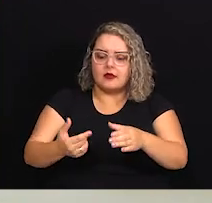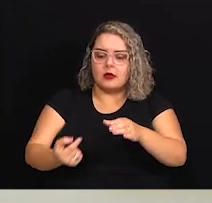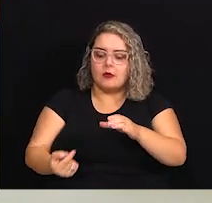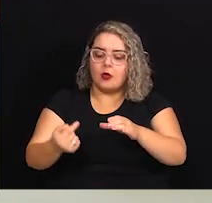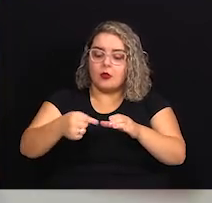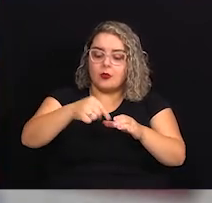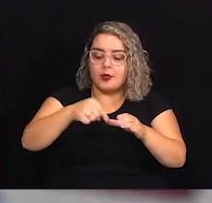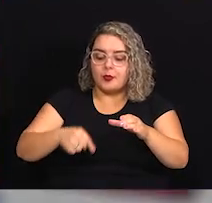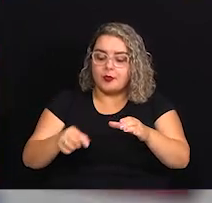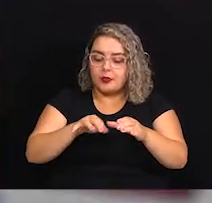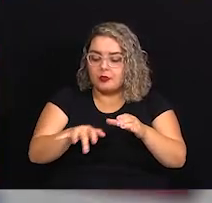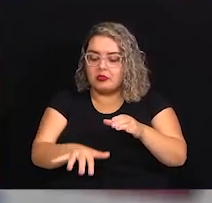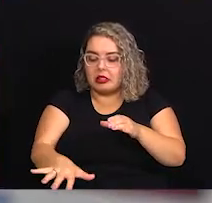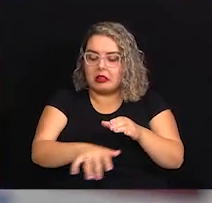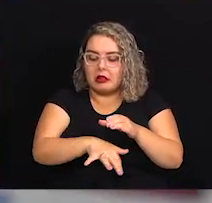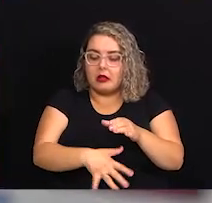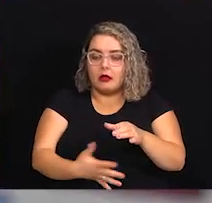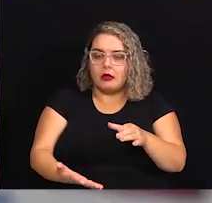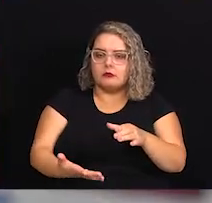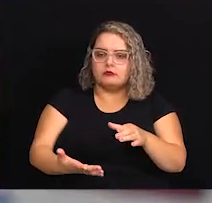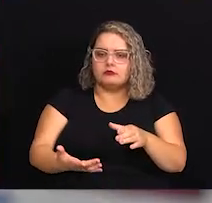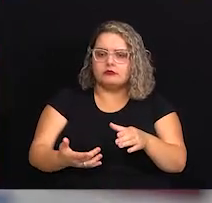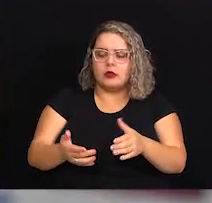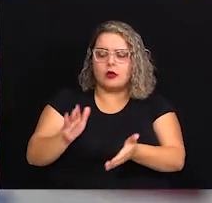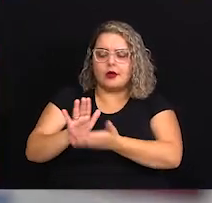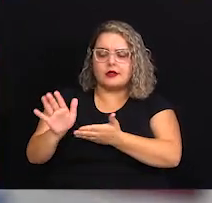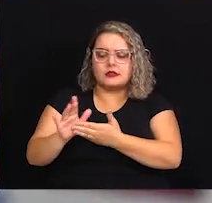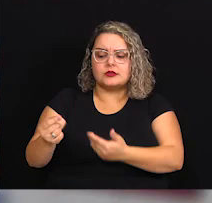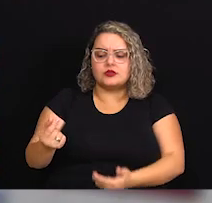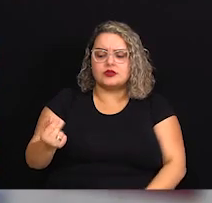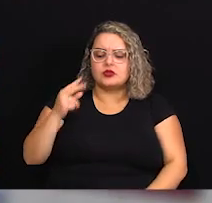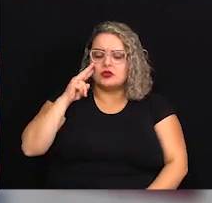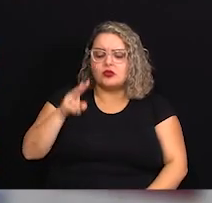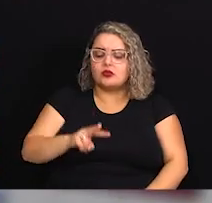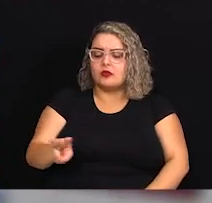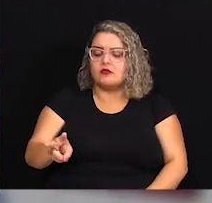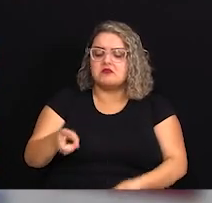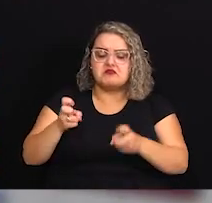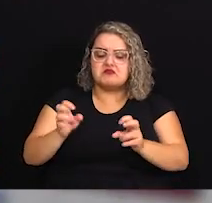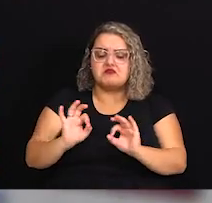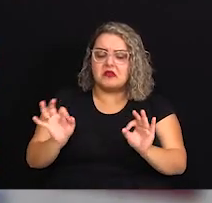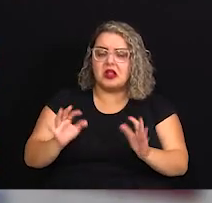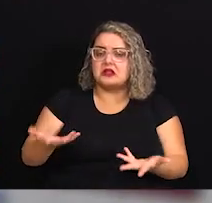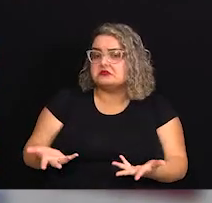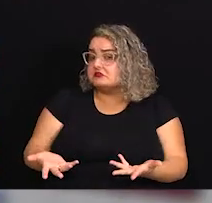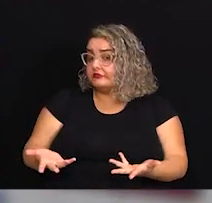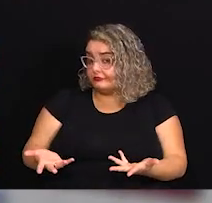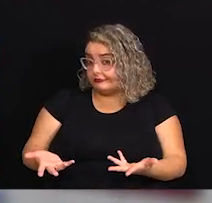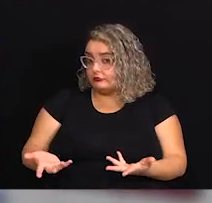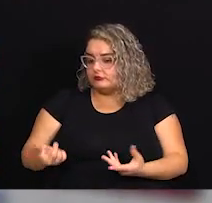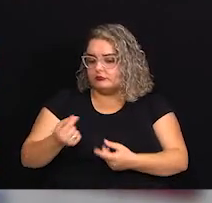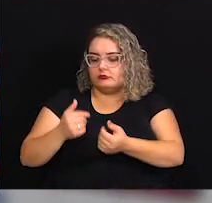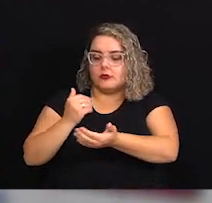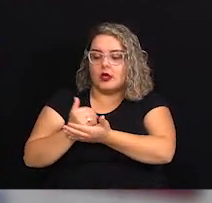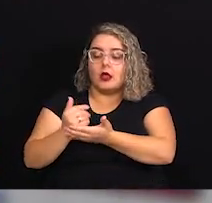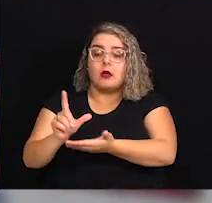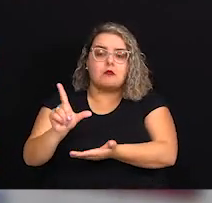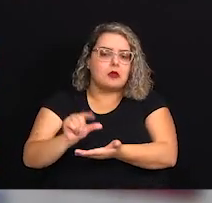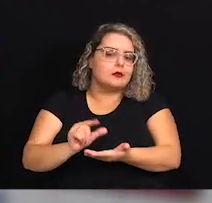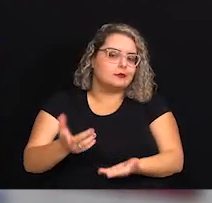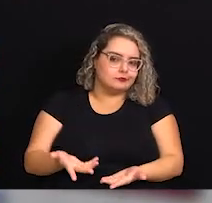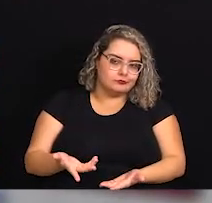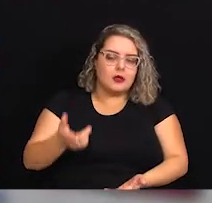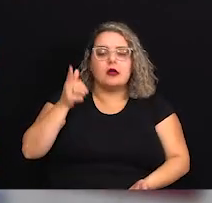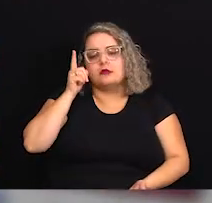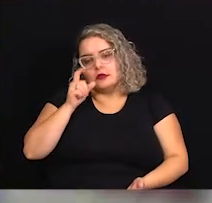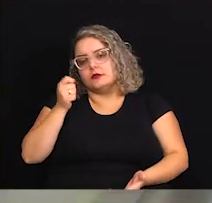eu não estou nem percebendo? Muitas vezes, só olhando para essa questão, o valor que ela vai precisar de empréstimo é muito menor. E